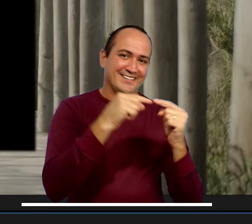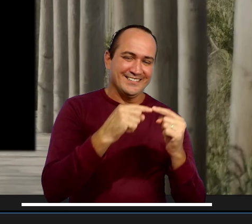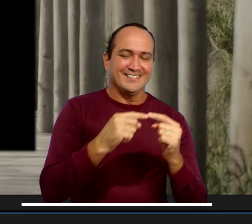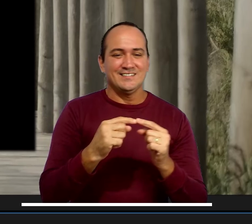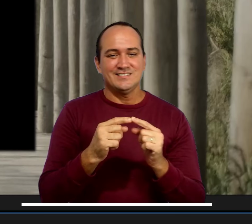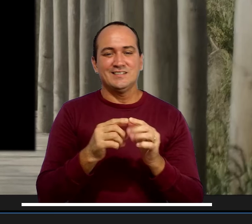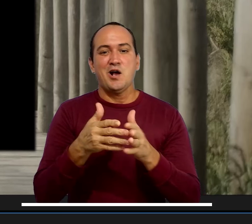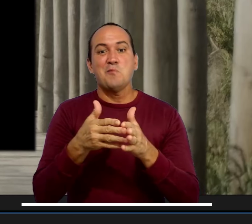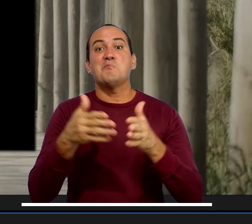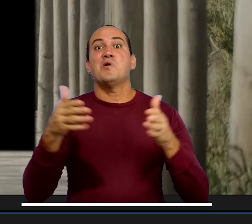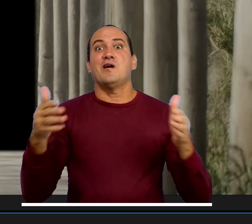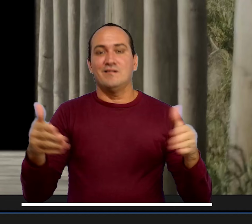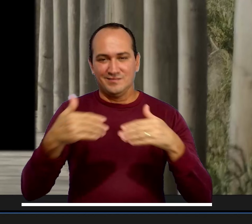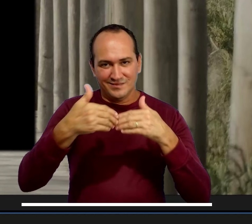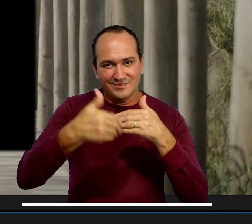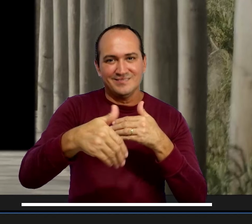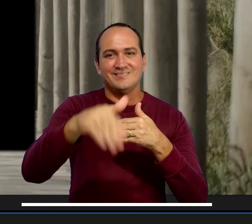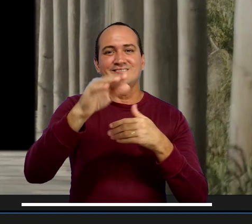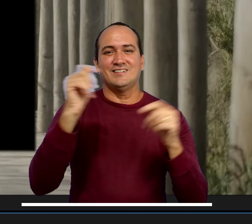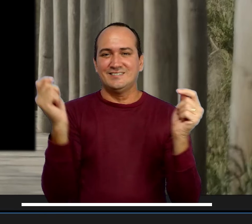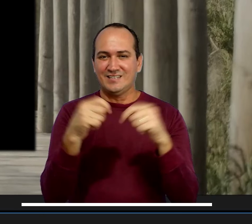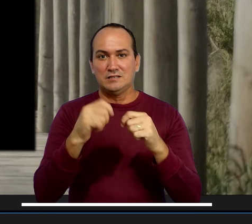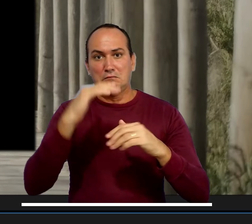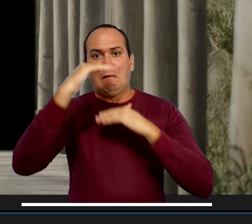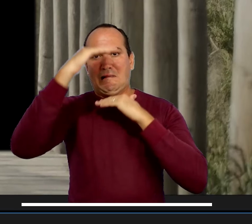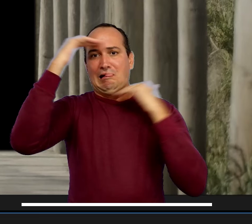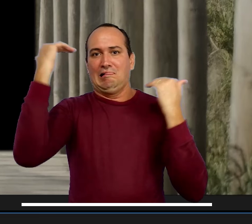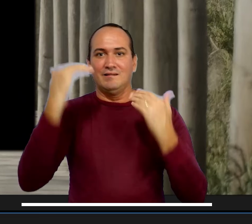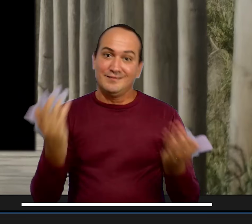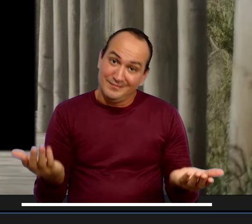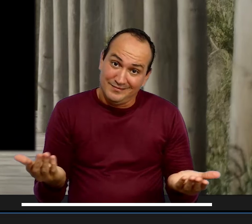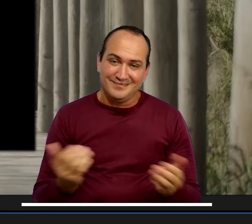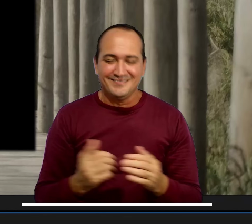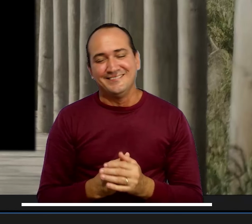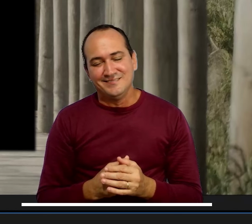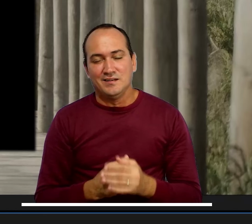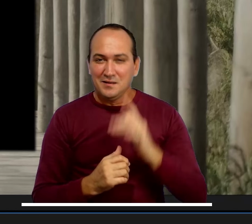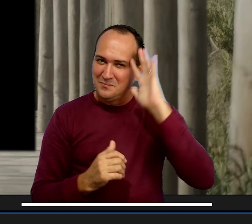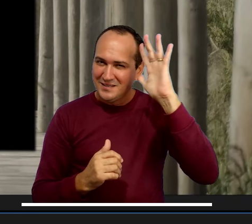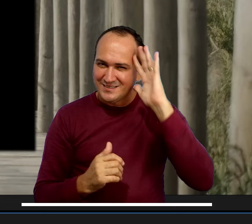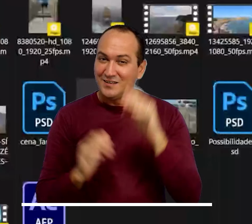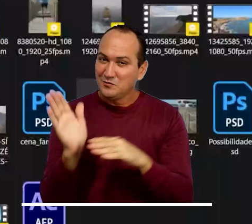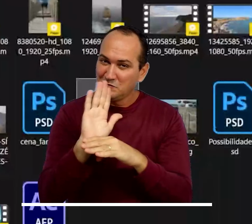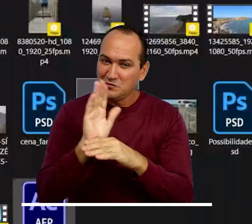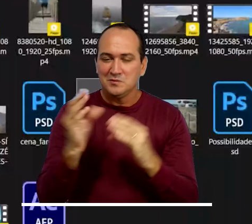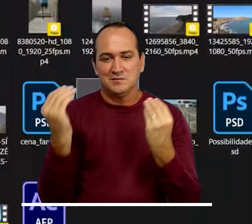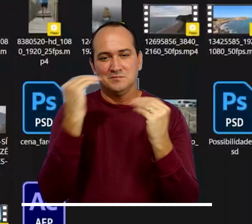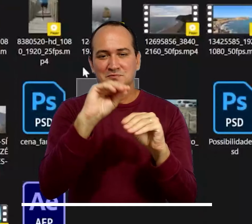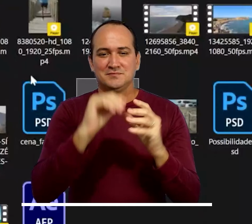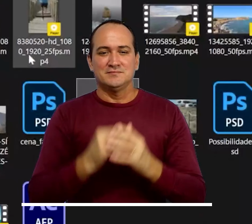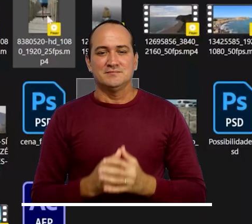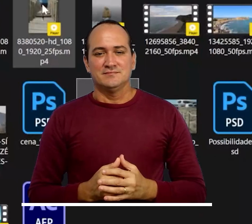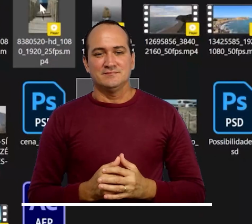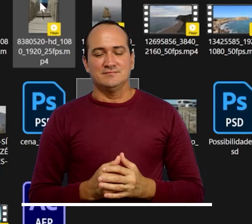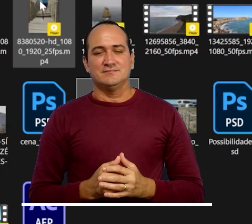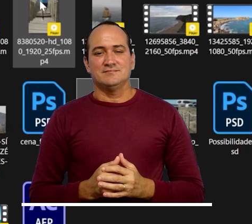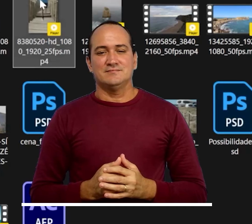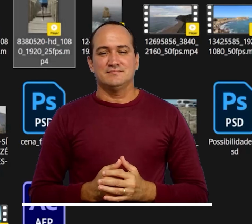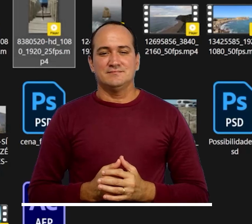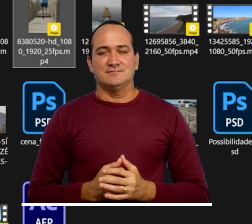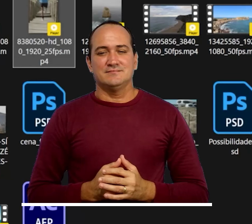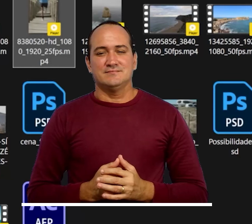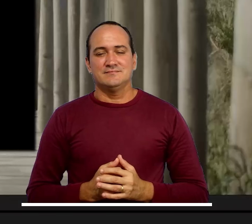percorrendo essa distância maior aqui da passarela e, portanto, não vai cortar a cabeça dele. Então eu vou trazer também aquele vídeo, tá? Vou pegar aqui o